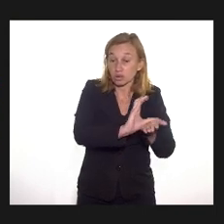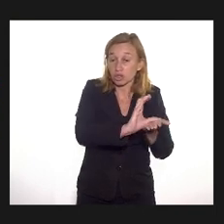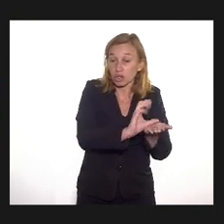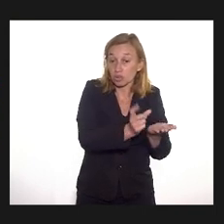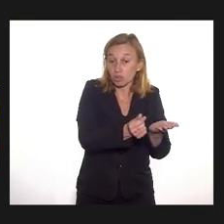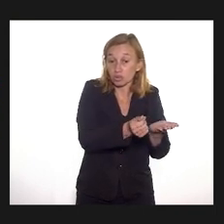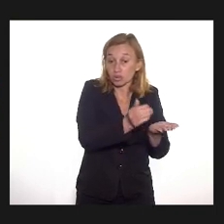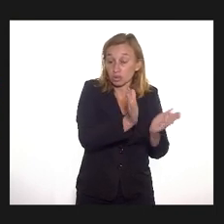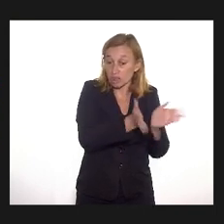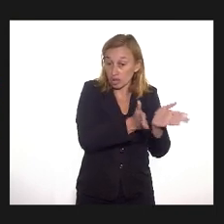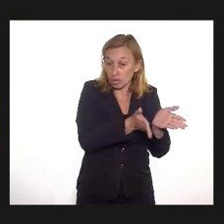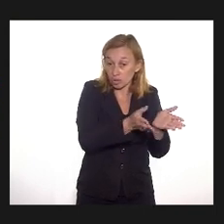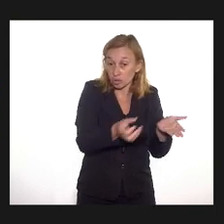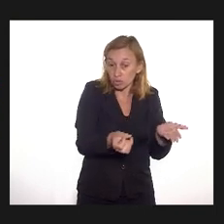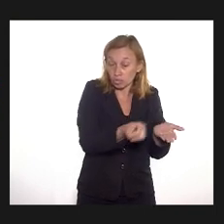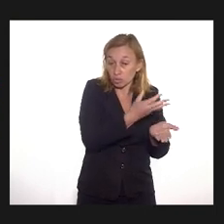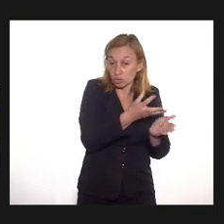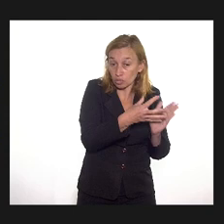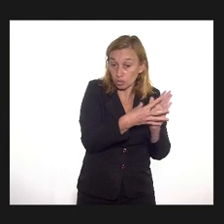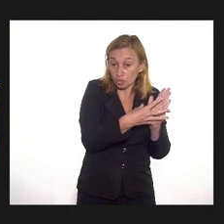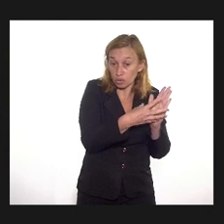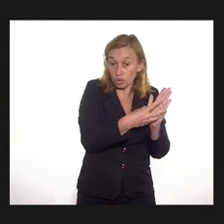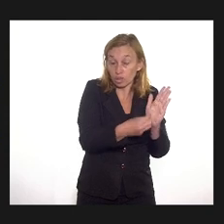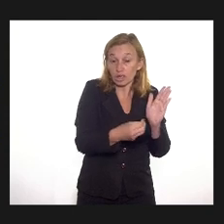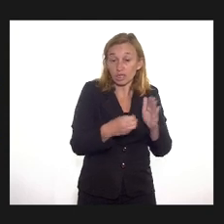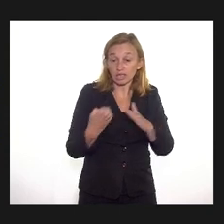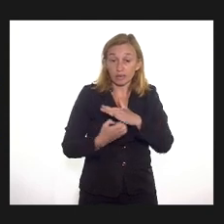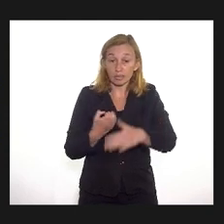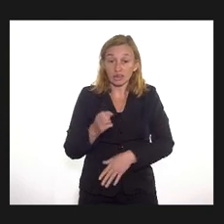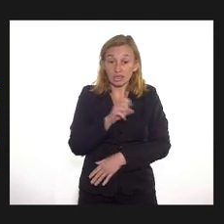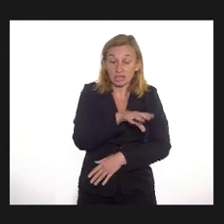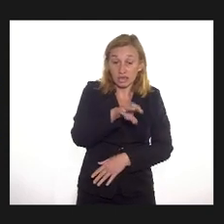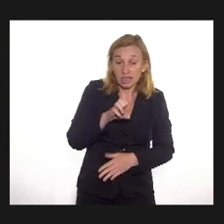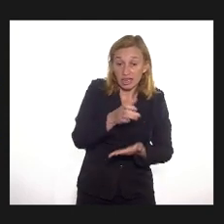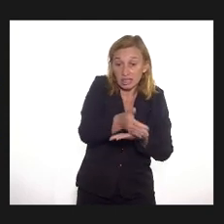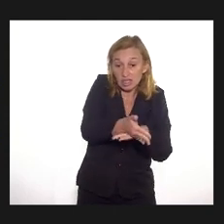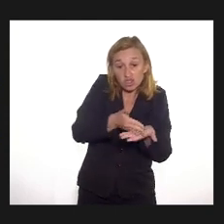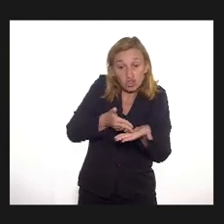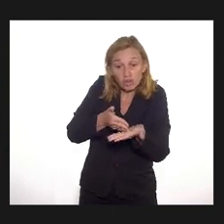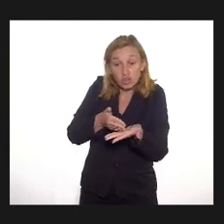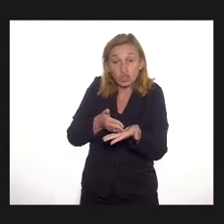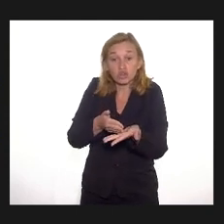advindos agora dessa nova modelagem da SEDAI serem